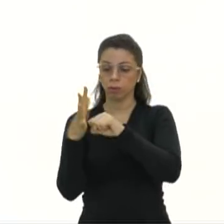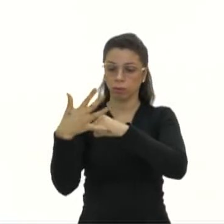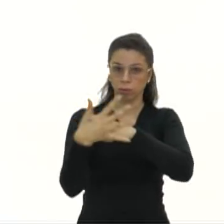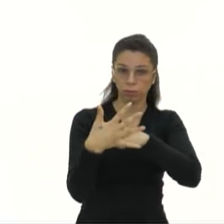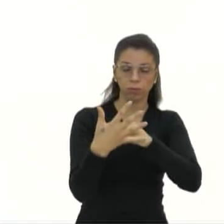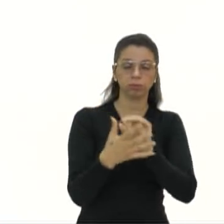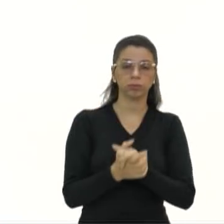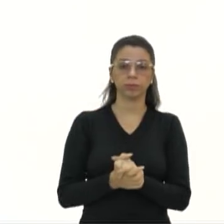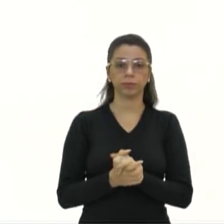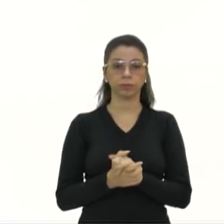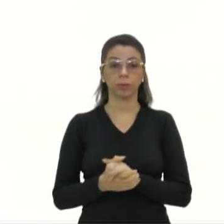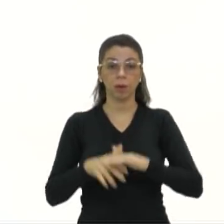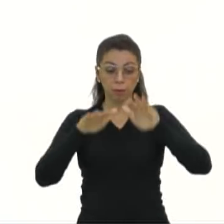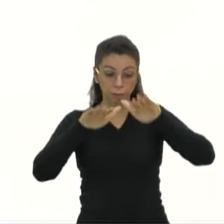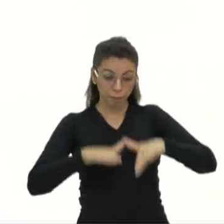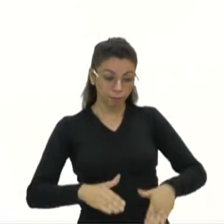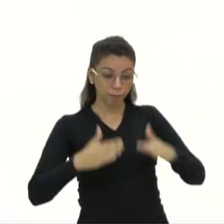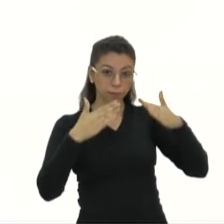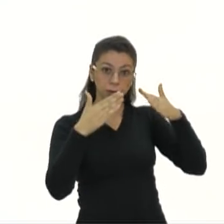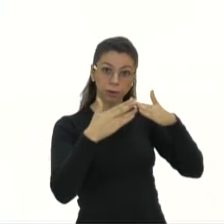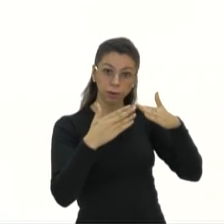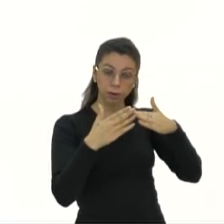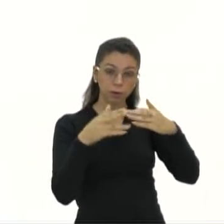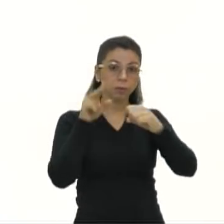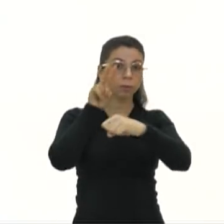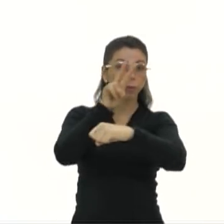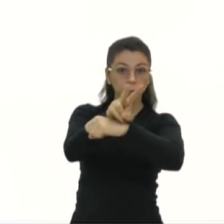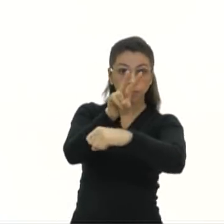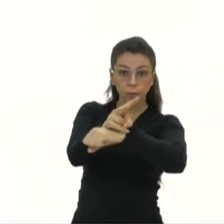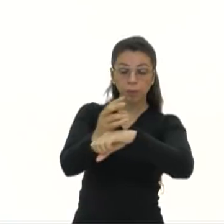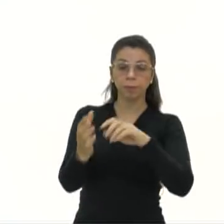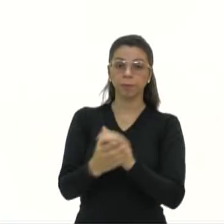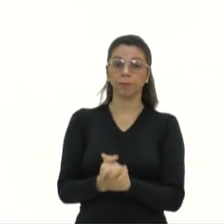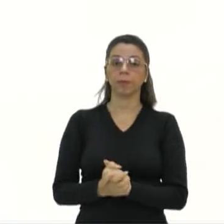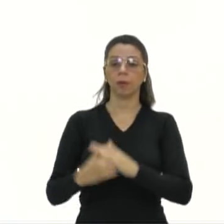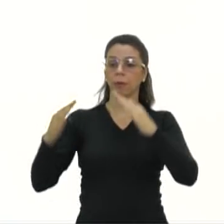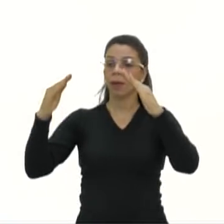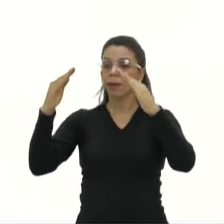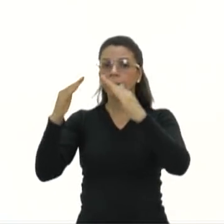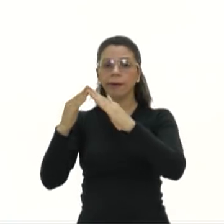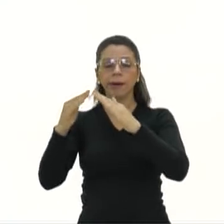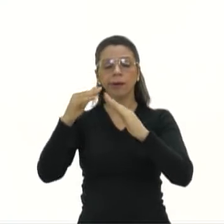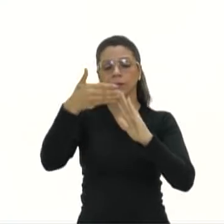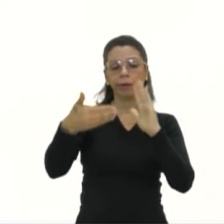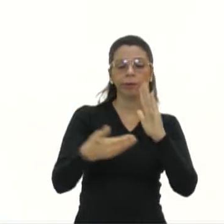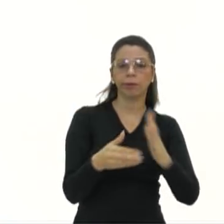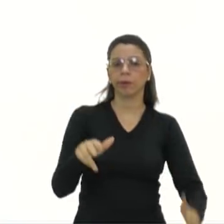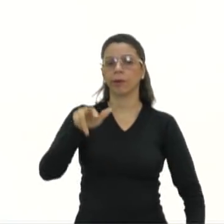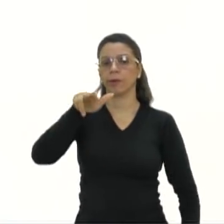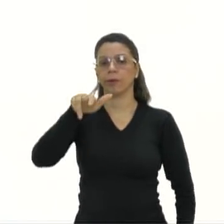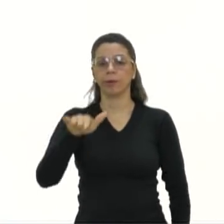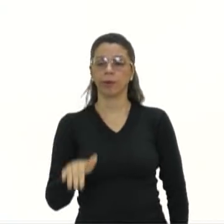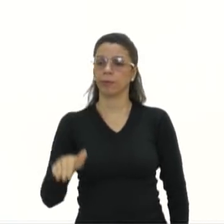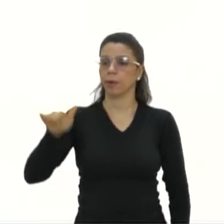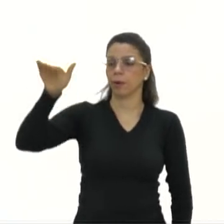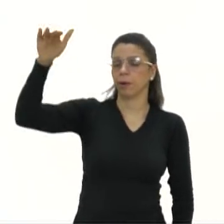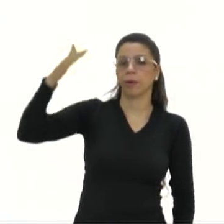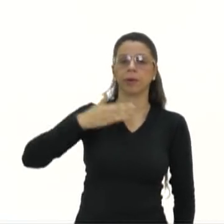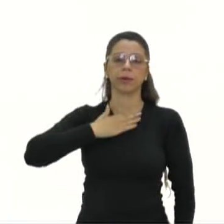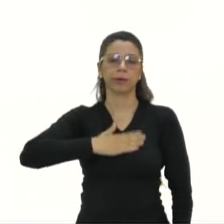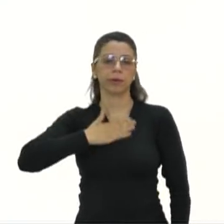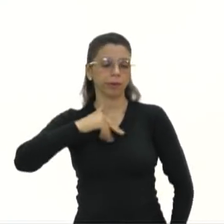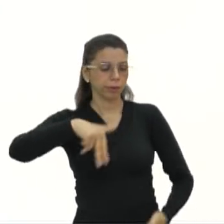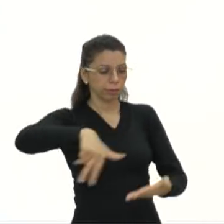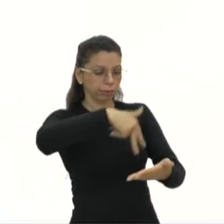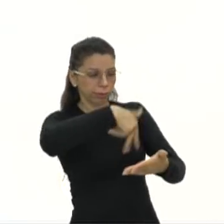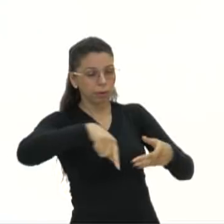quarentena. Se puder, fique em casa, se cuide. Então em casa está todo mundo. Tá a irmã mais velha que gosta de dançar e de música,